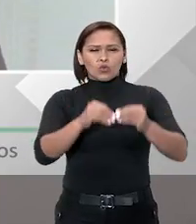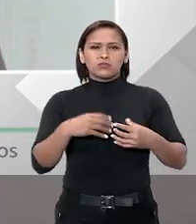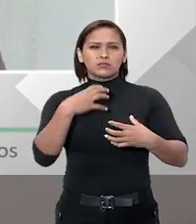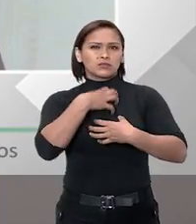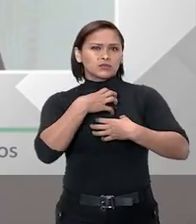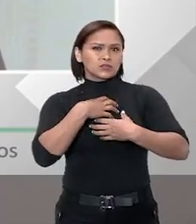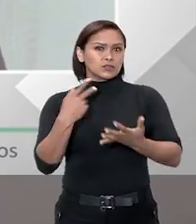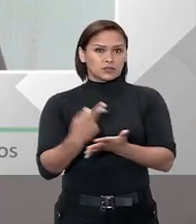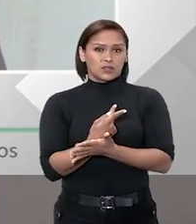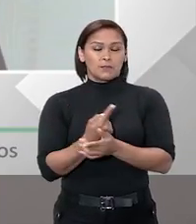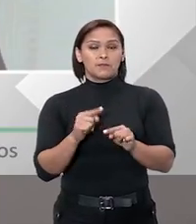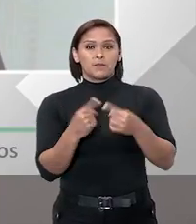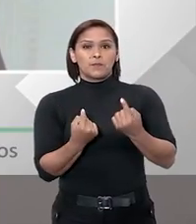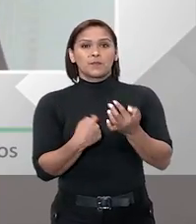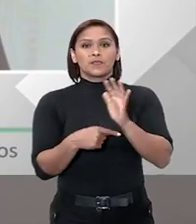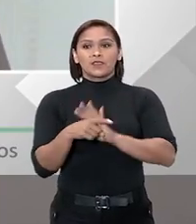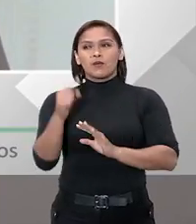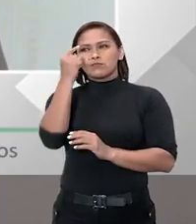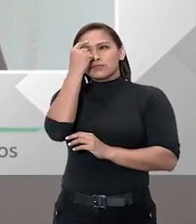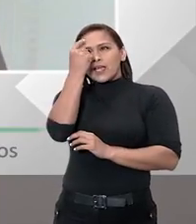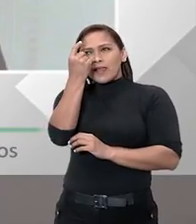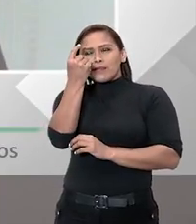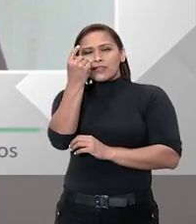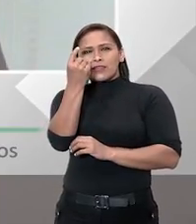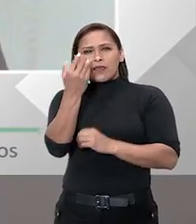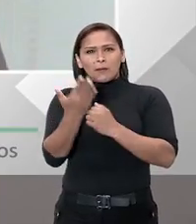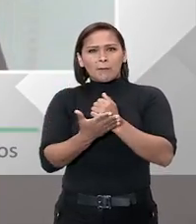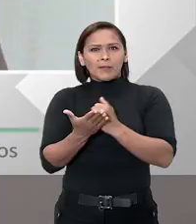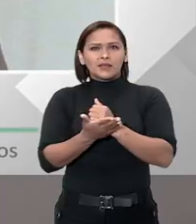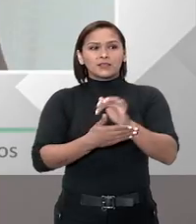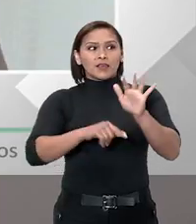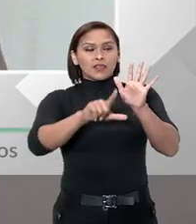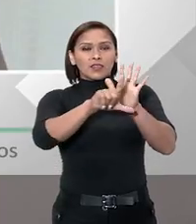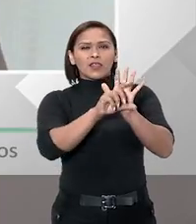toda essa situação. Então, a ideia básica